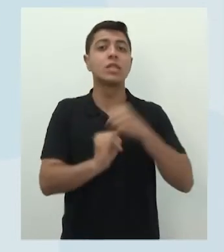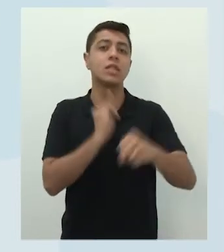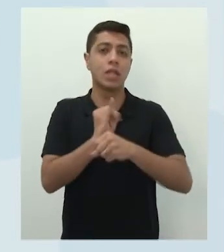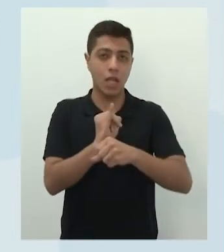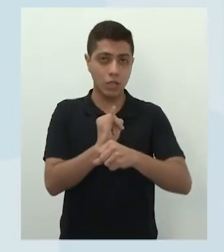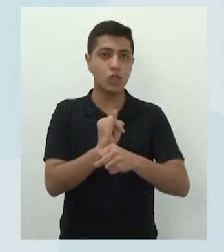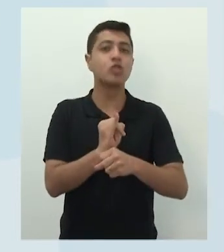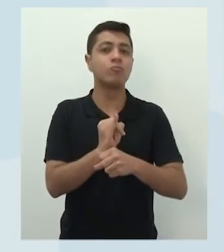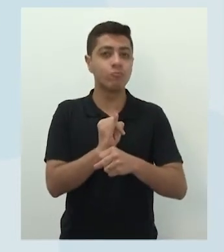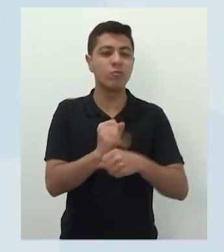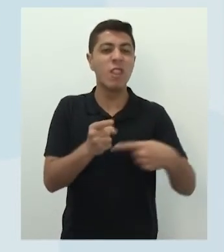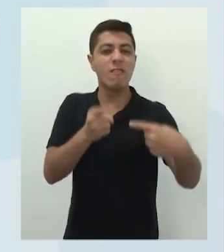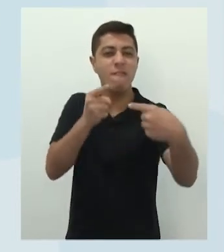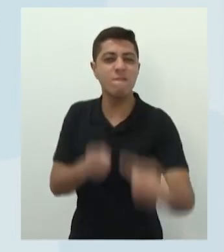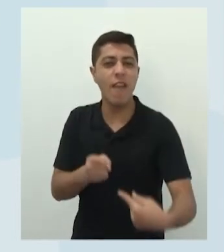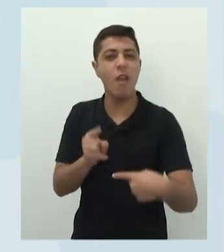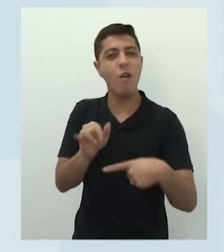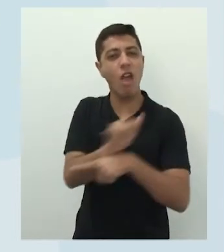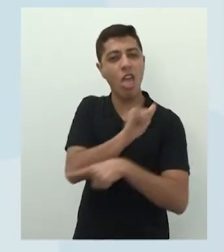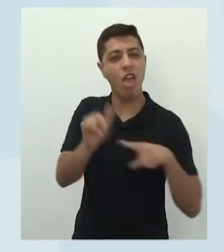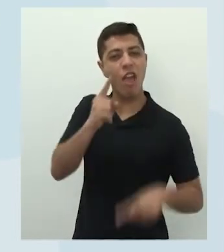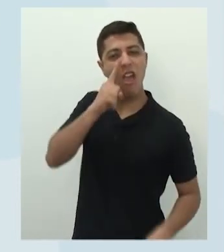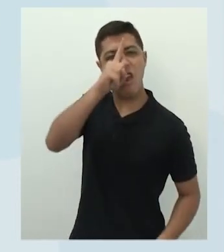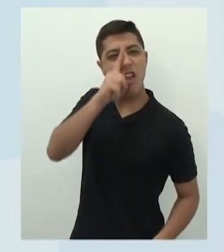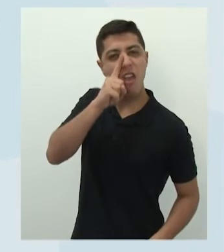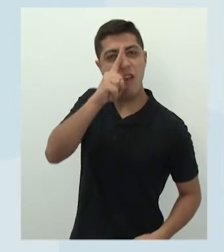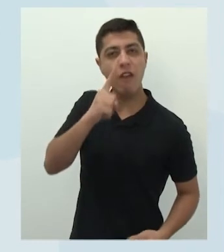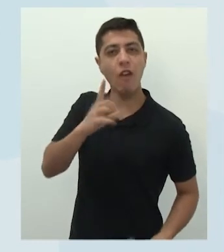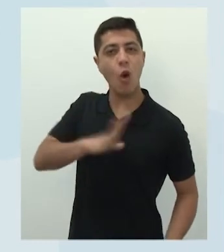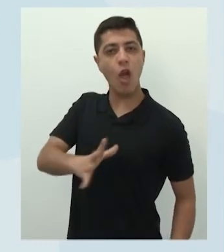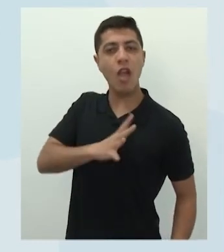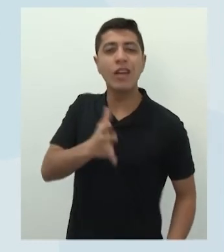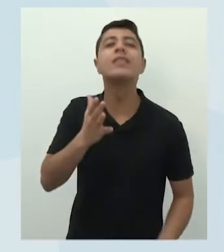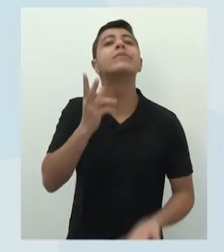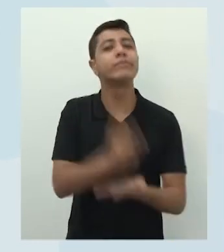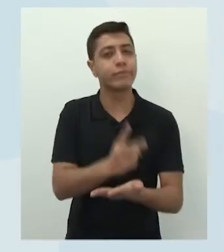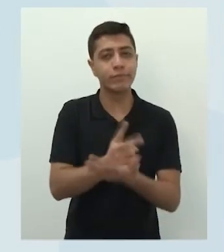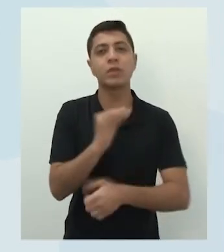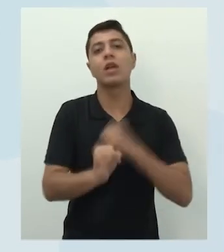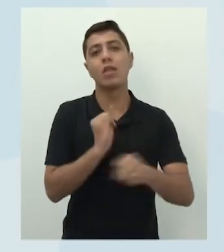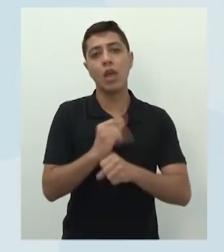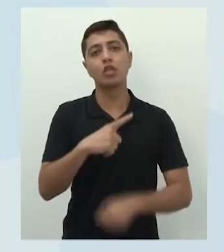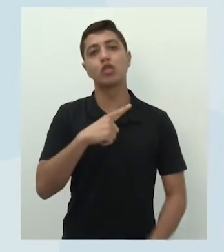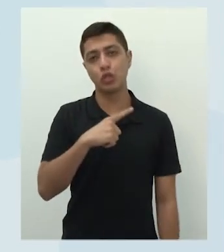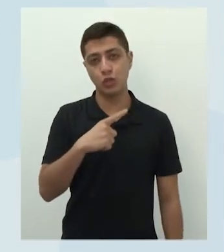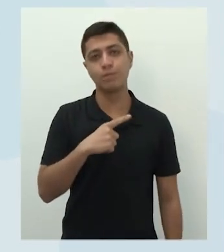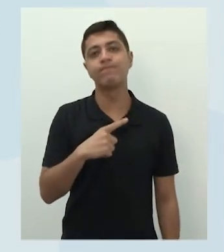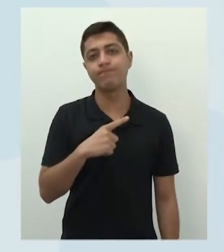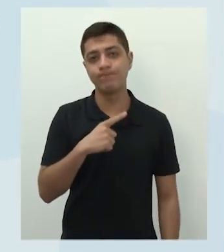sentem ofendidos exatamente por aqueles discursos que eu já te mostrei. Passa o próximo.